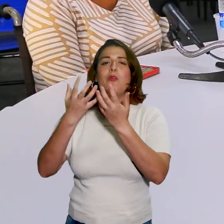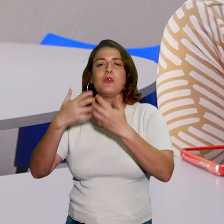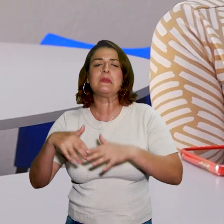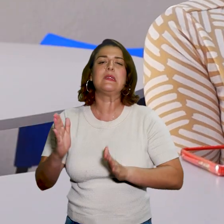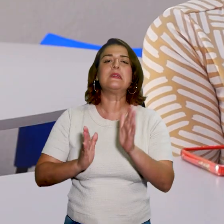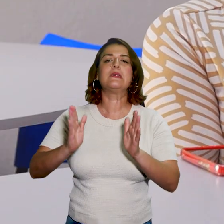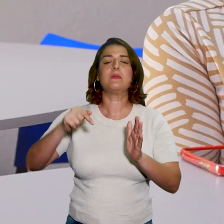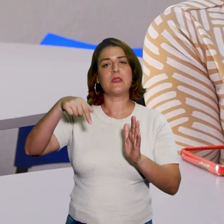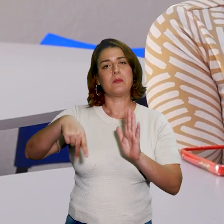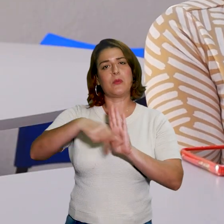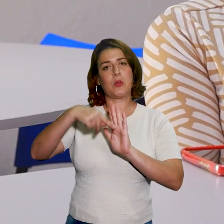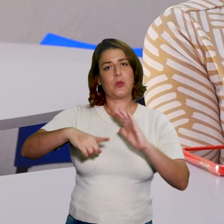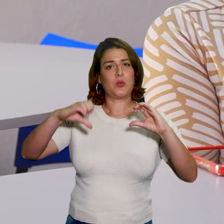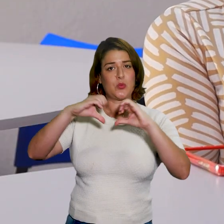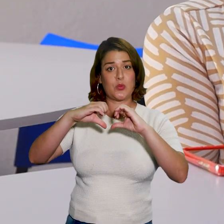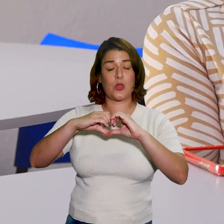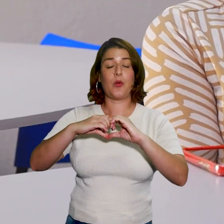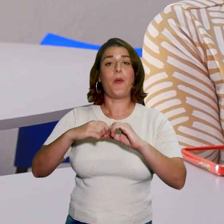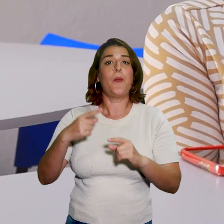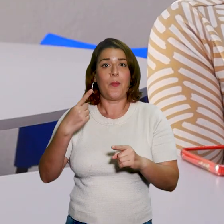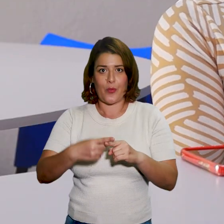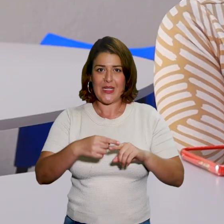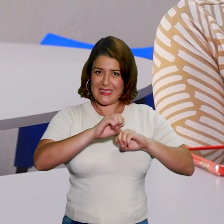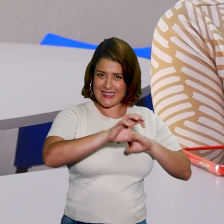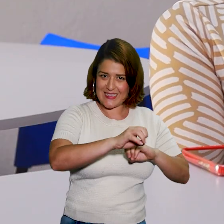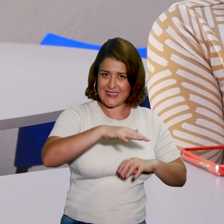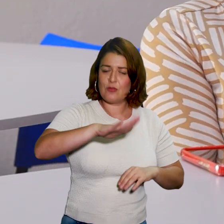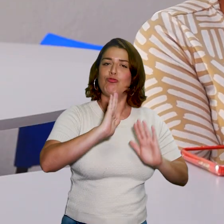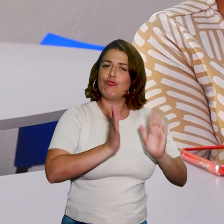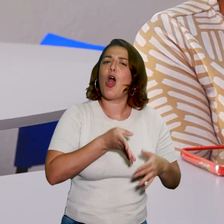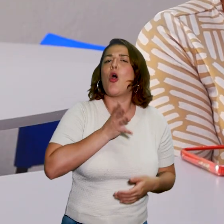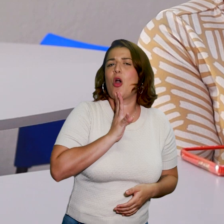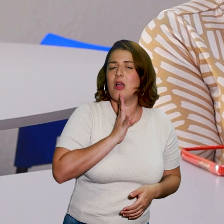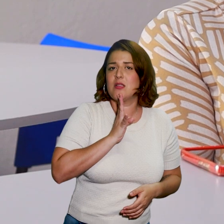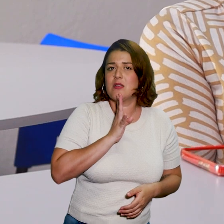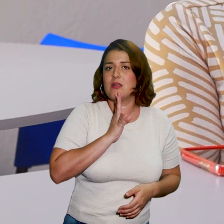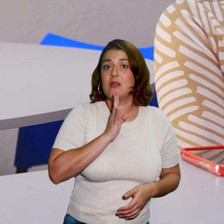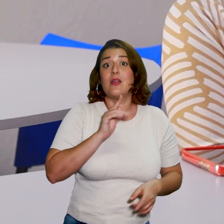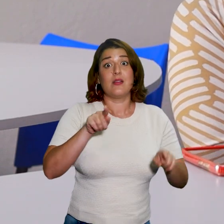questão de acessibilidade, porque em questão de ensino eu já conhecia